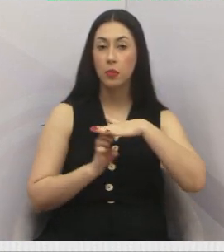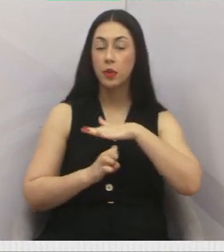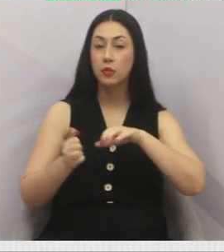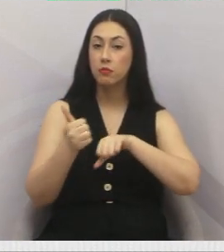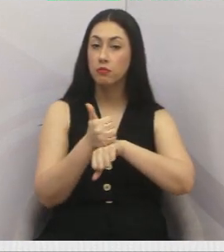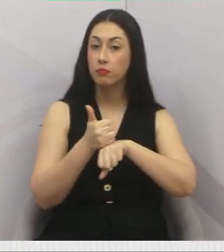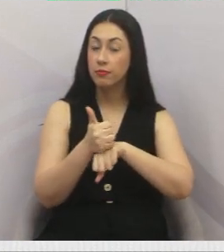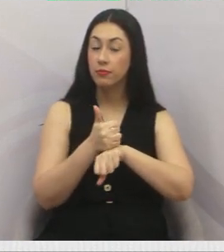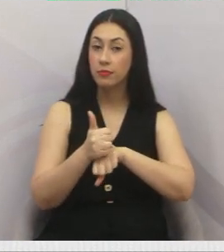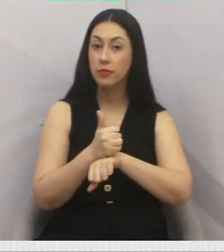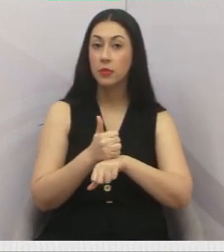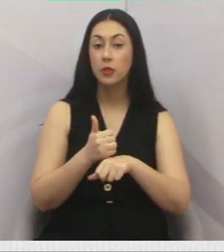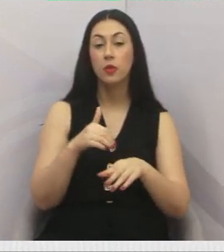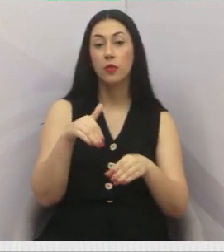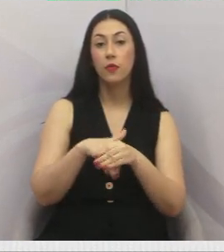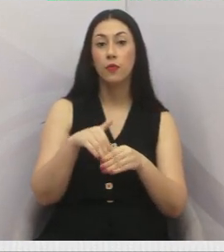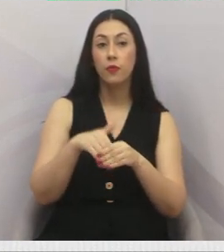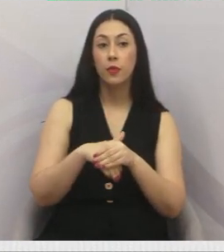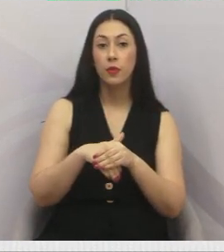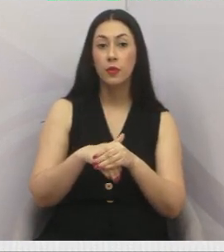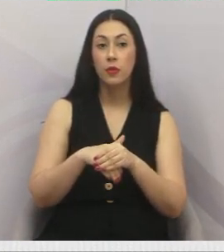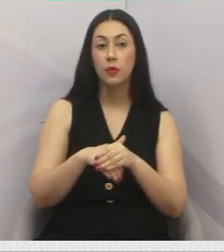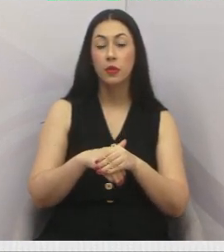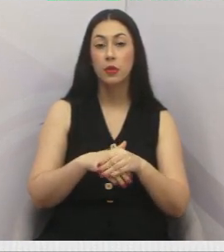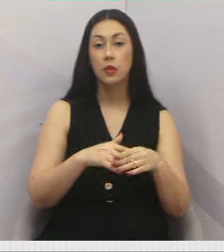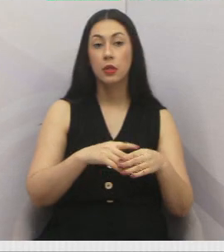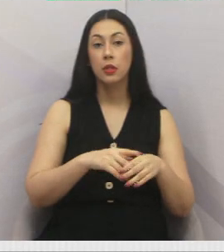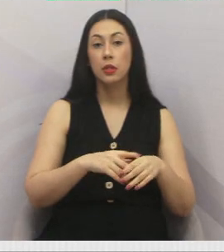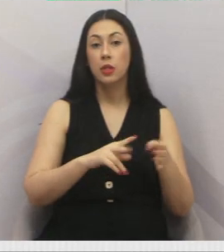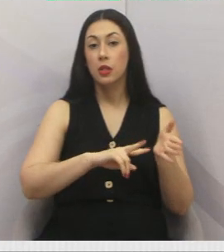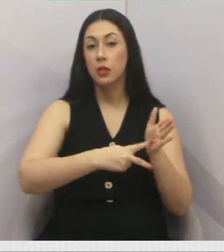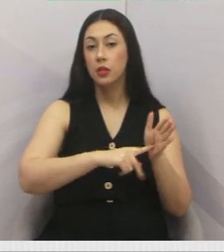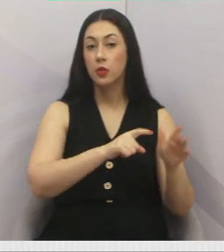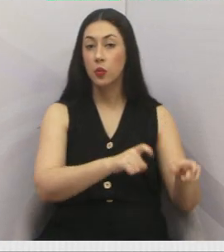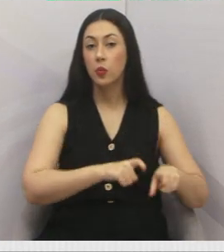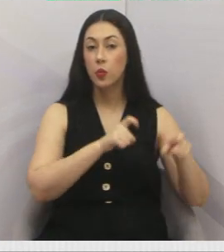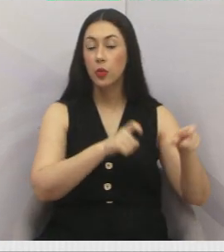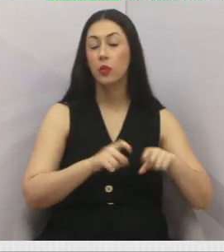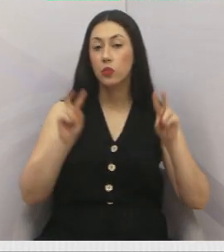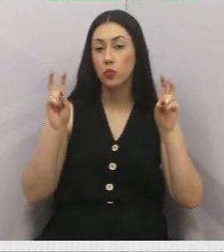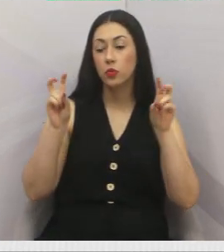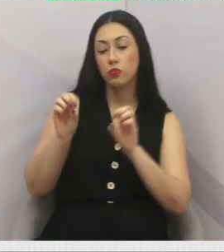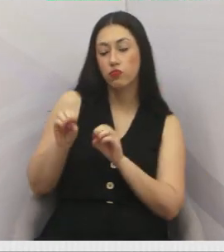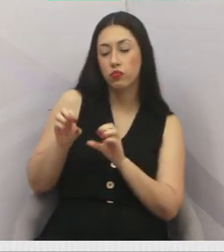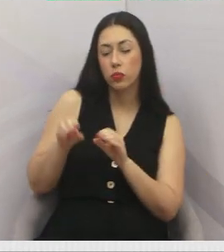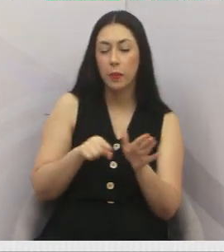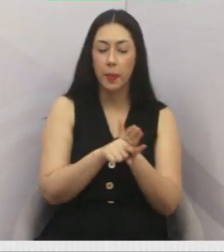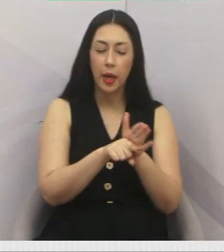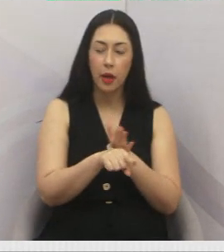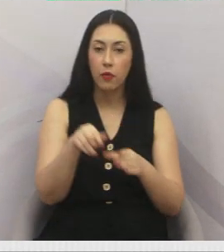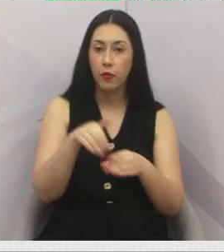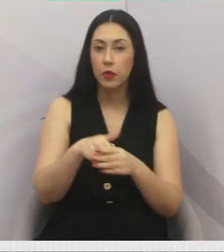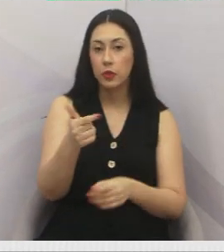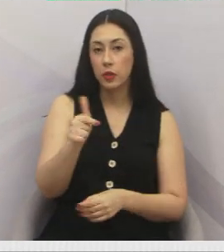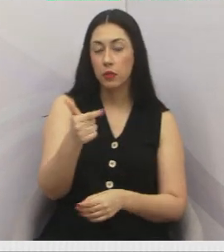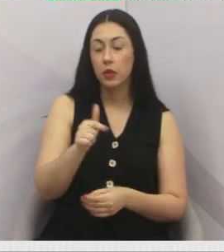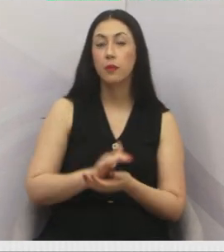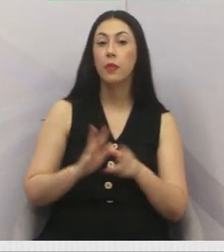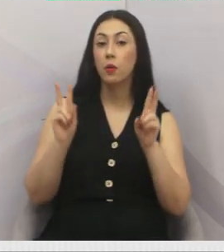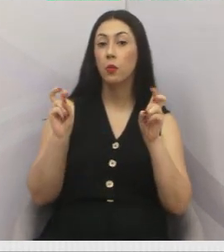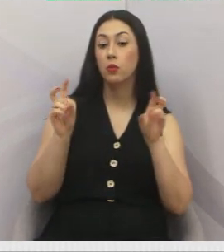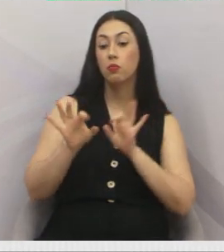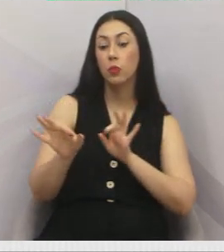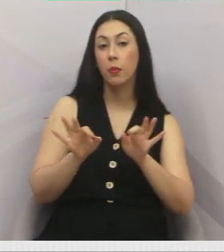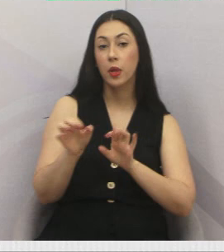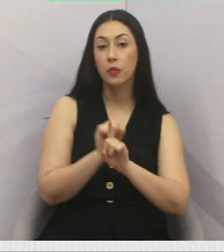ou Entidades Profissionais, um voto para Sindicato Rural. Segmento Entidades Acadêmicas, voto em branco. Segmento